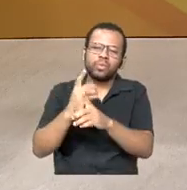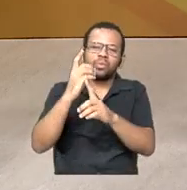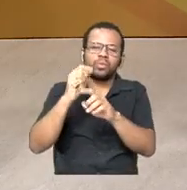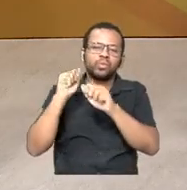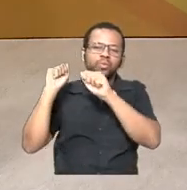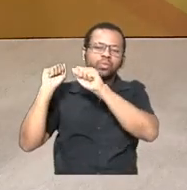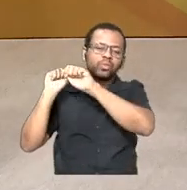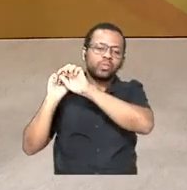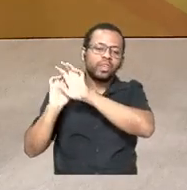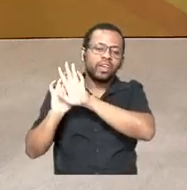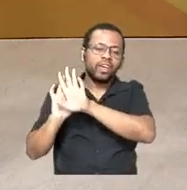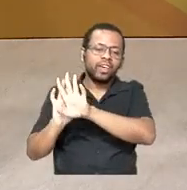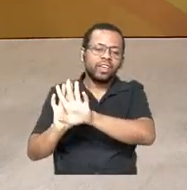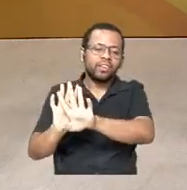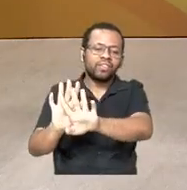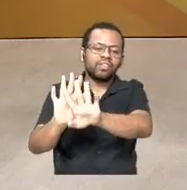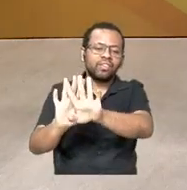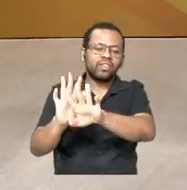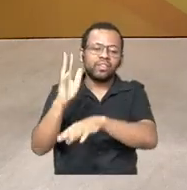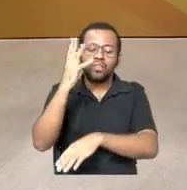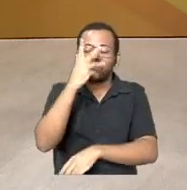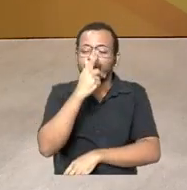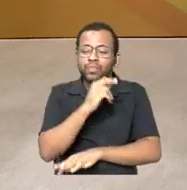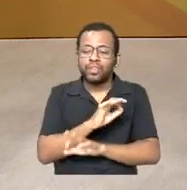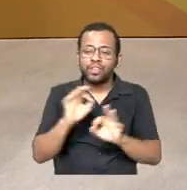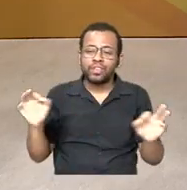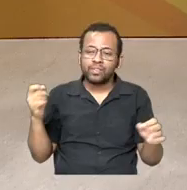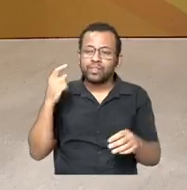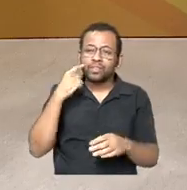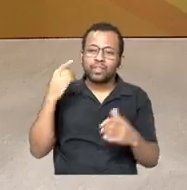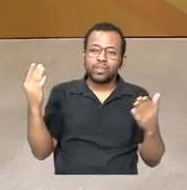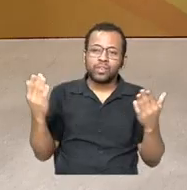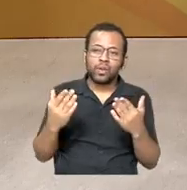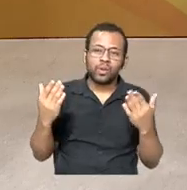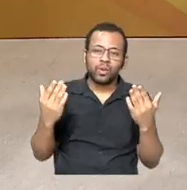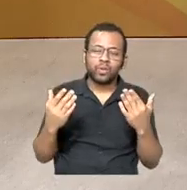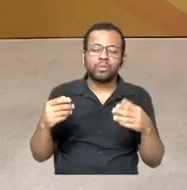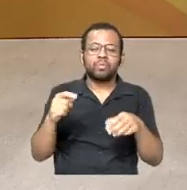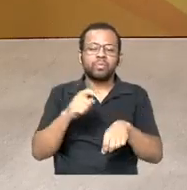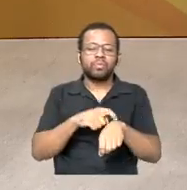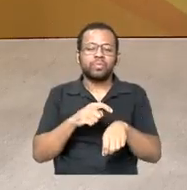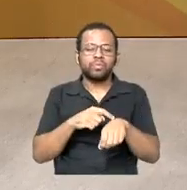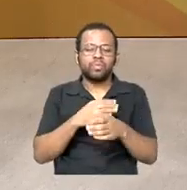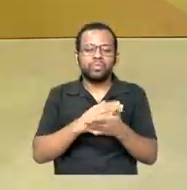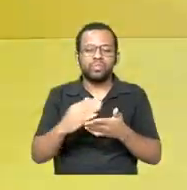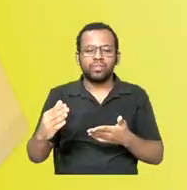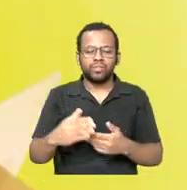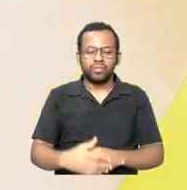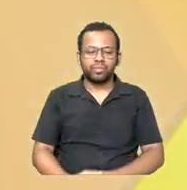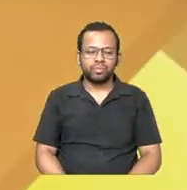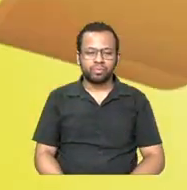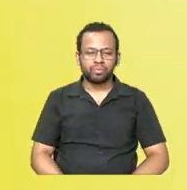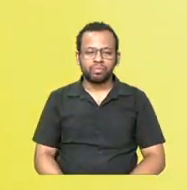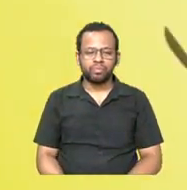A festa foi linda e nós vamos conferir esse momento todo especial a partir de agora